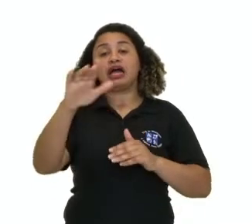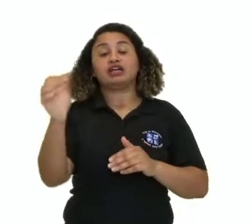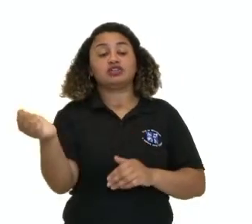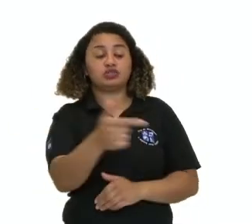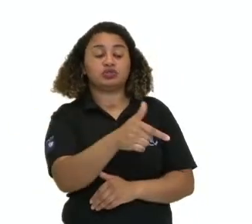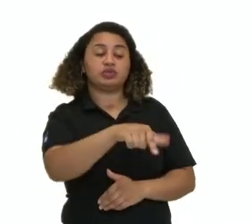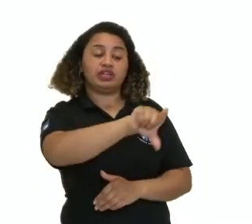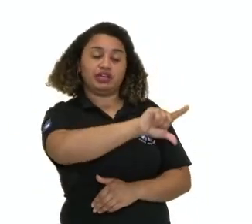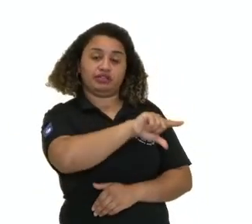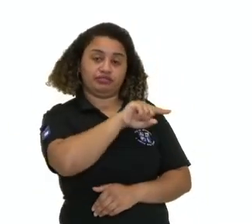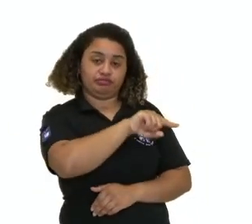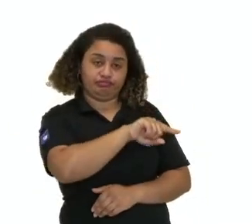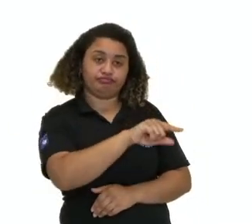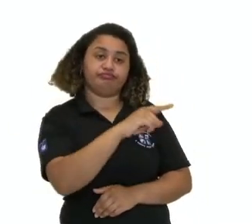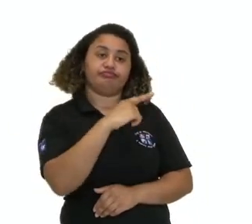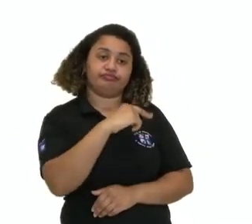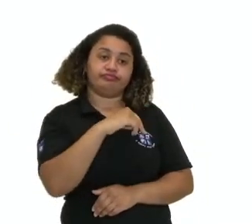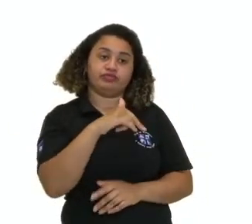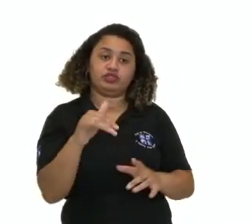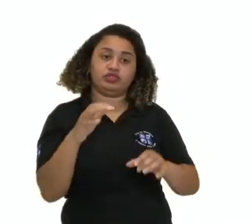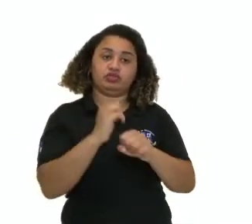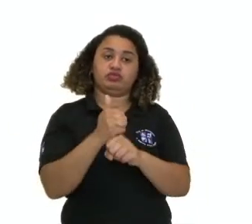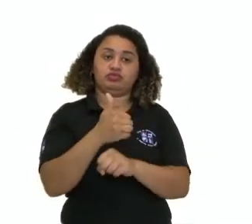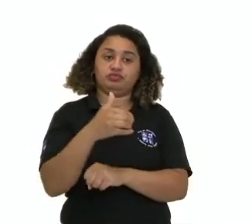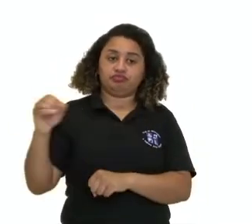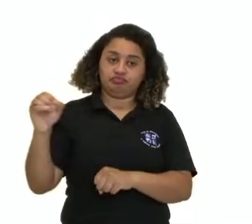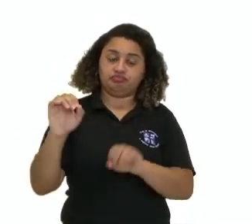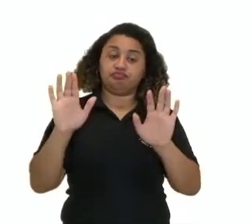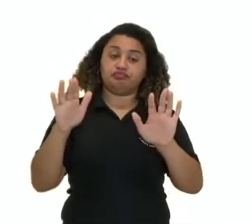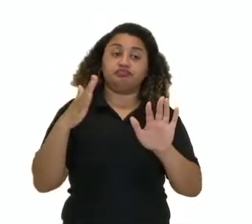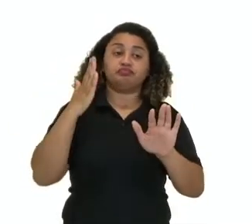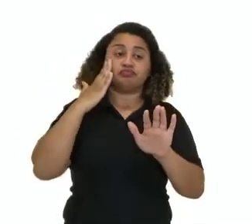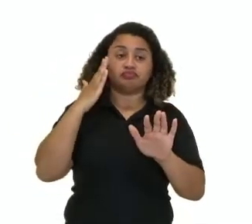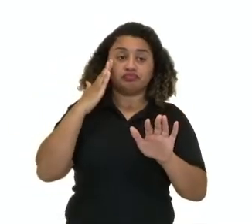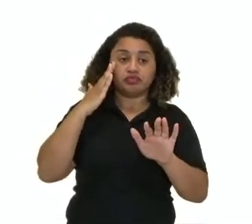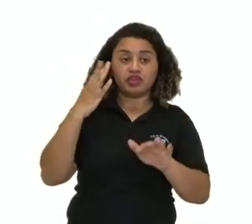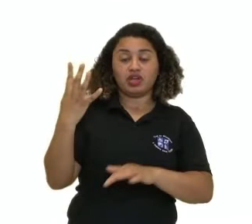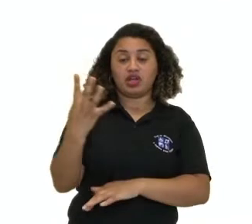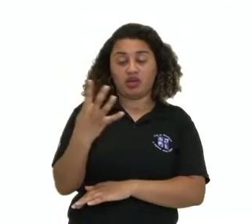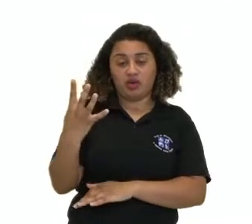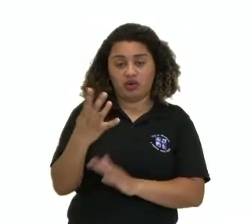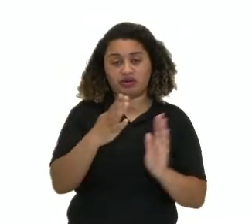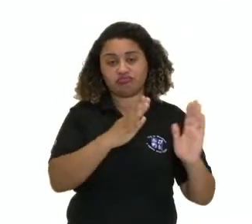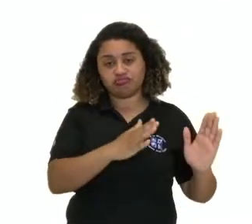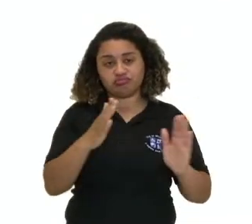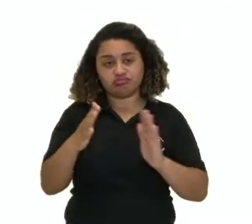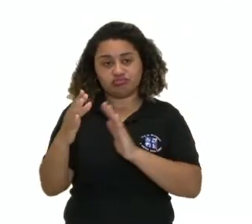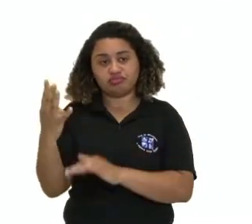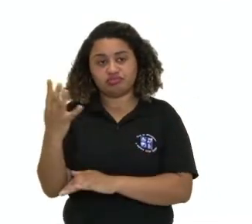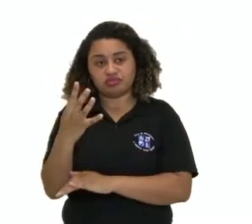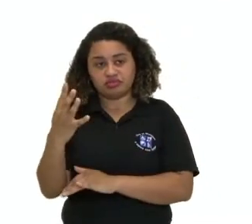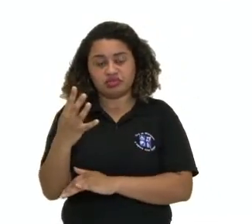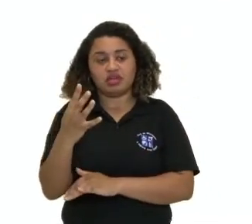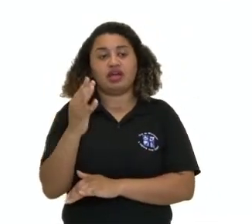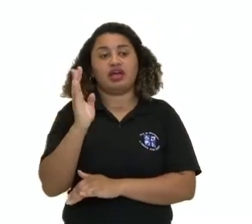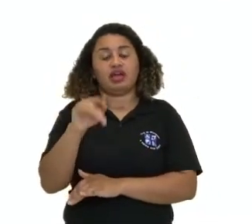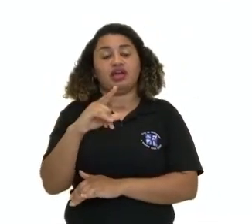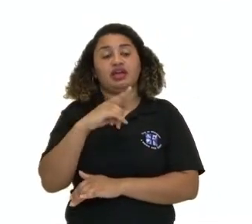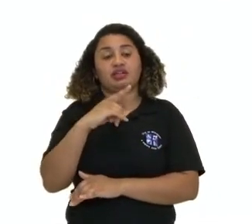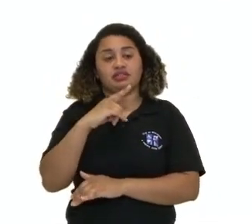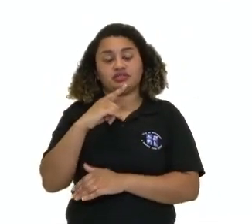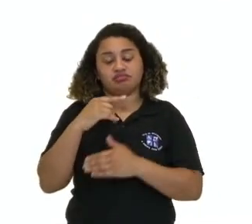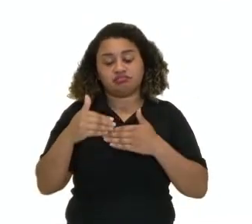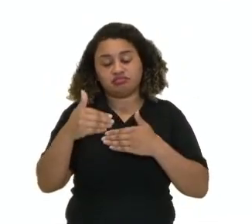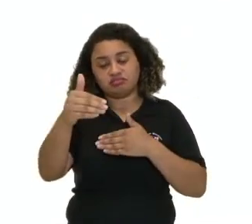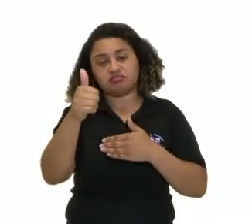que a etapa anterior. Sabendo que a quarta etapa do treinamento é